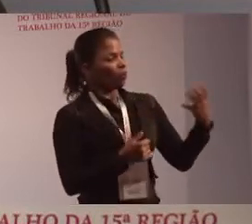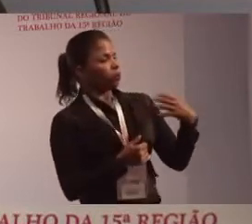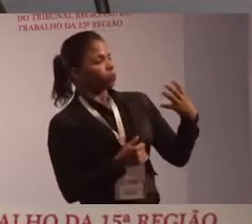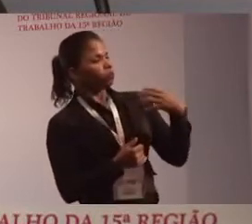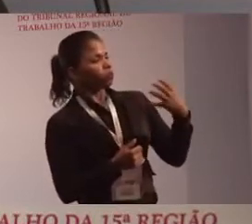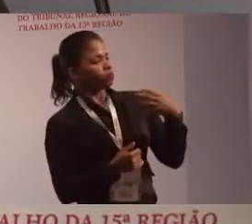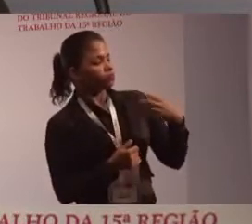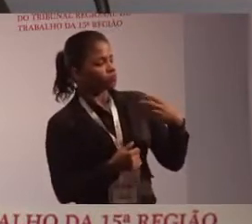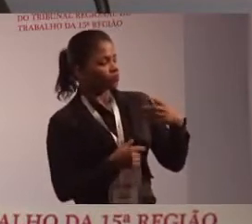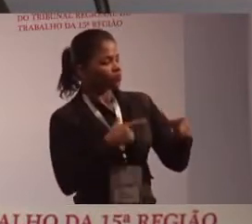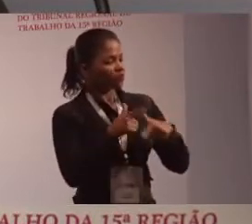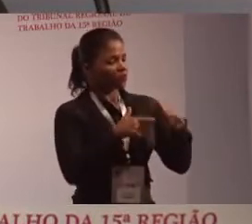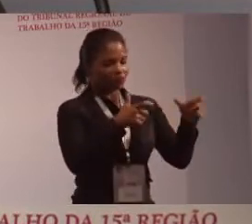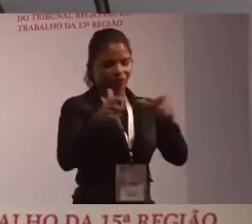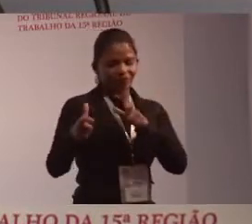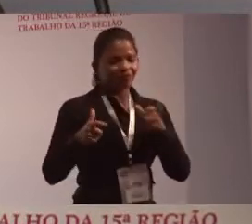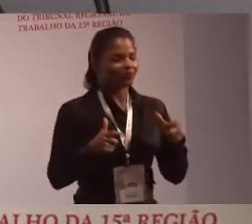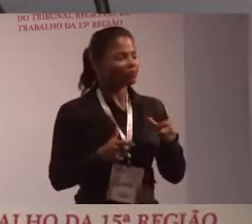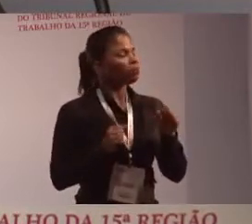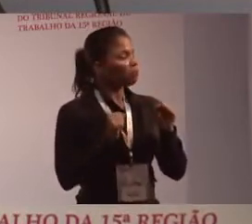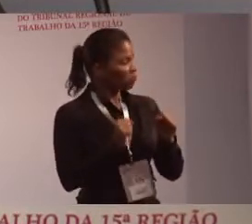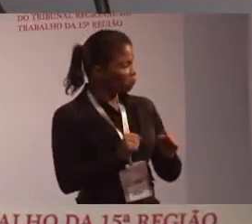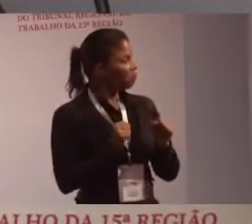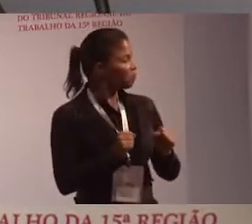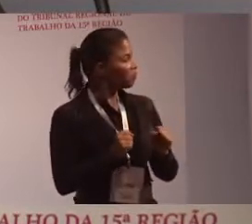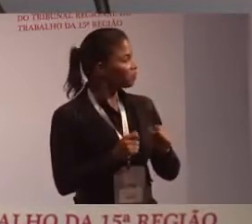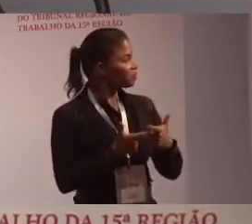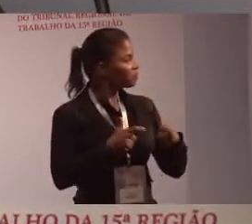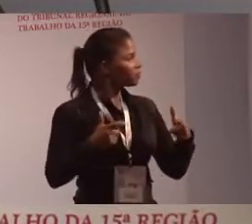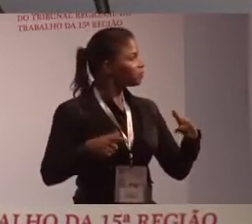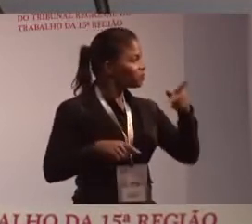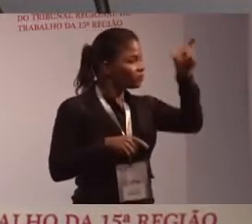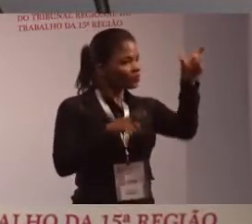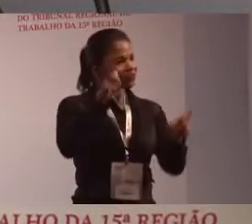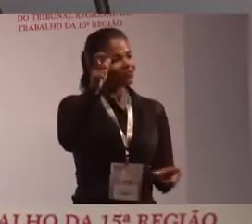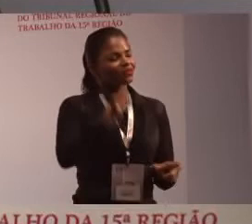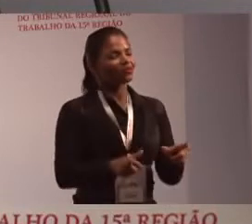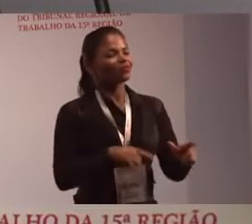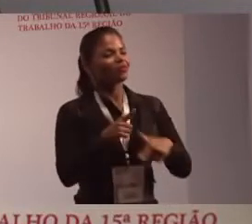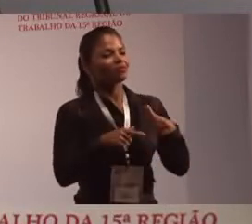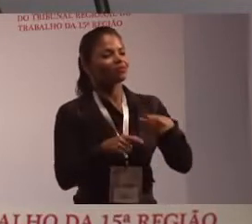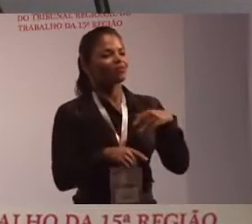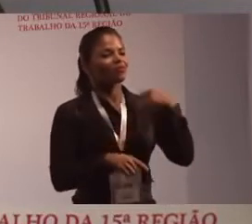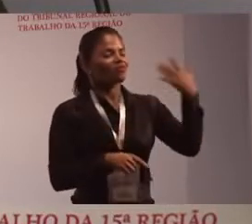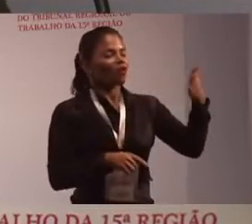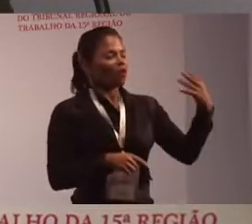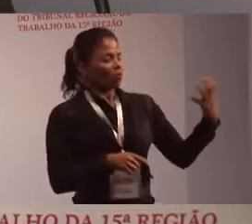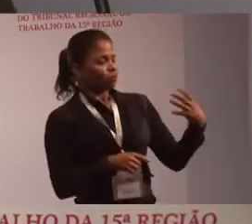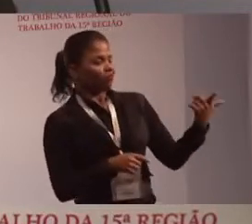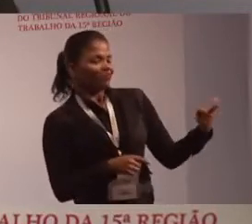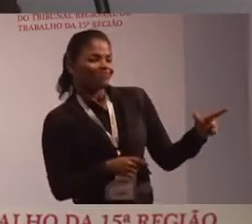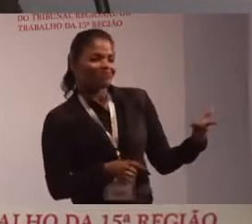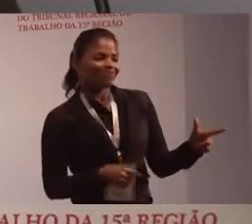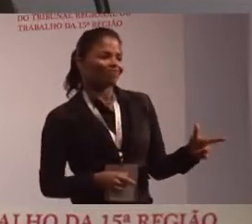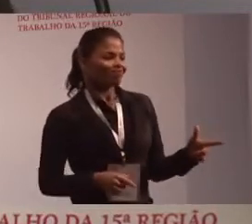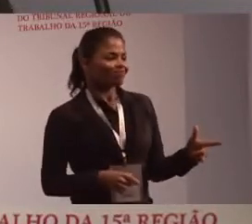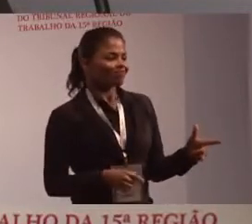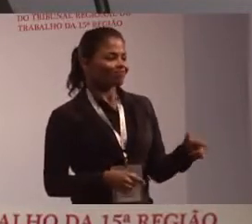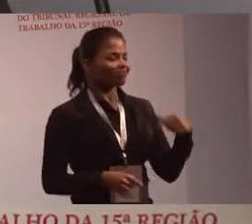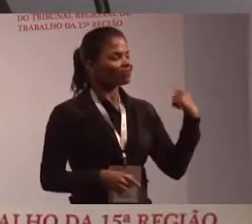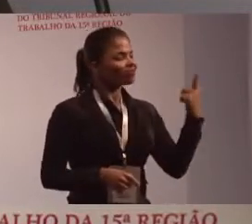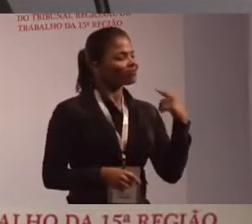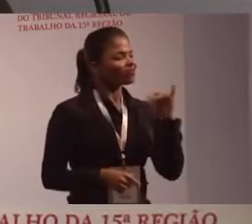o trabalho em algumas áreas lá. Pode até ser, mas a maioria das pessoas está trabalhando bem fora do ar-condicionado, tá? E a gente está